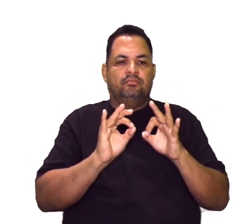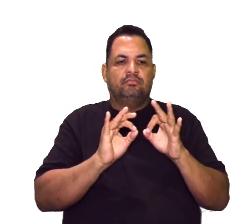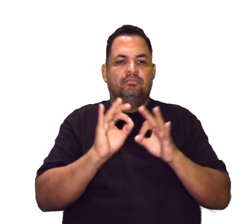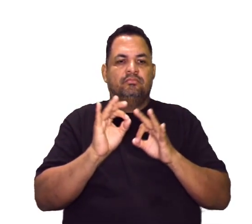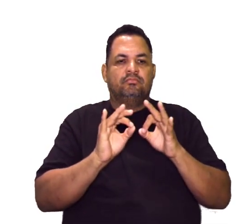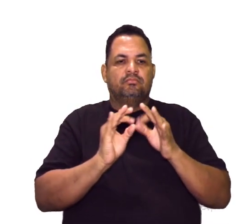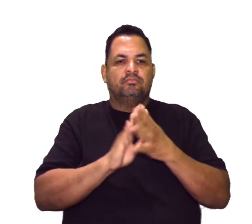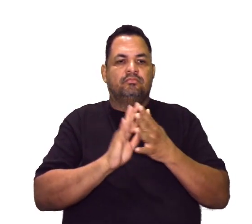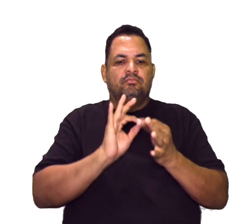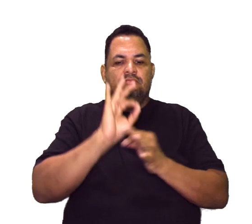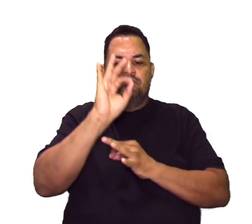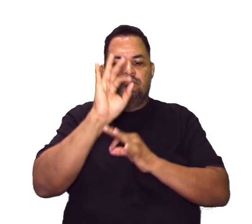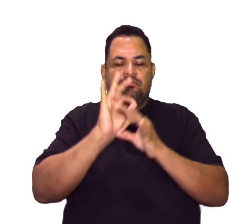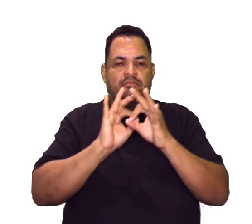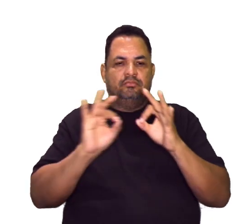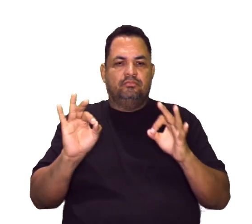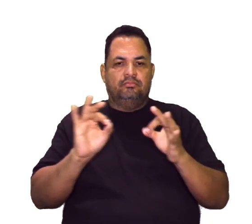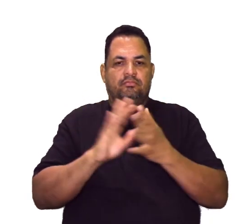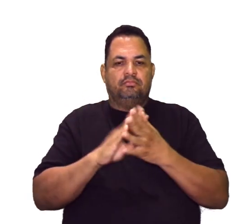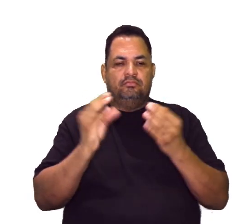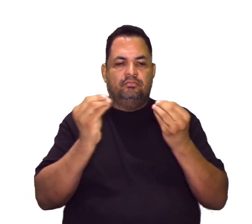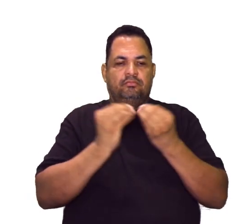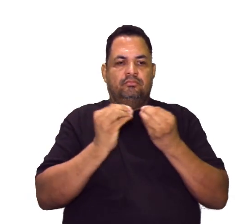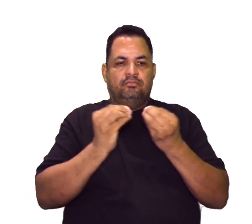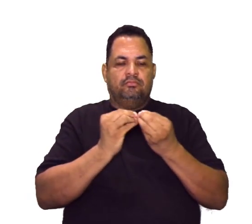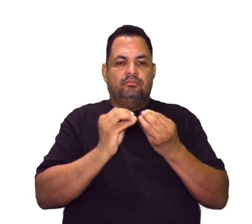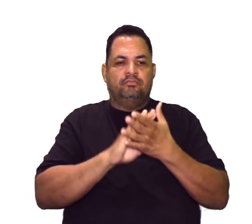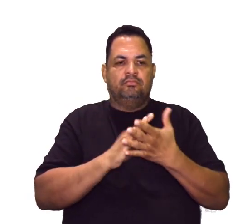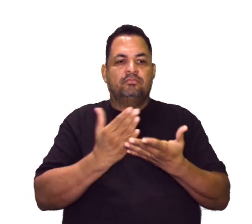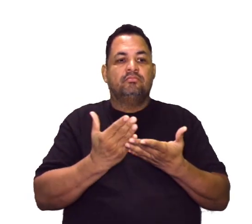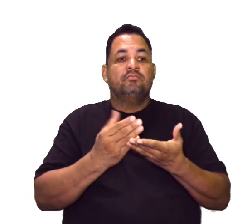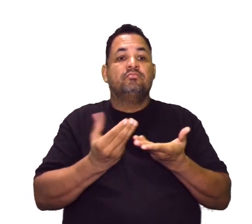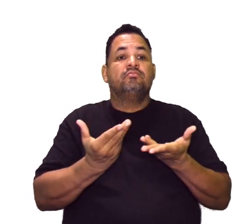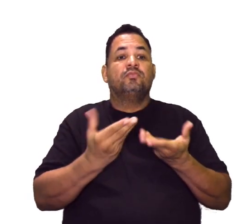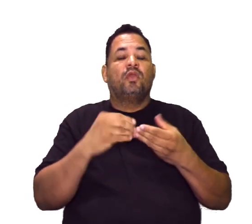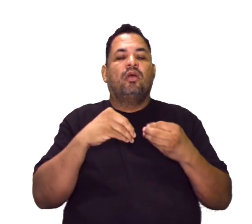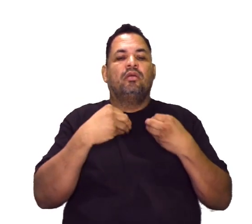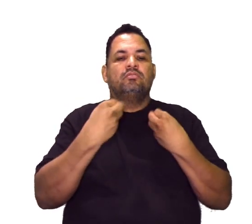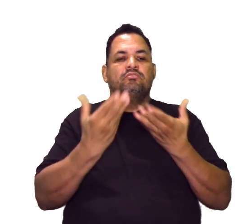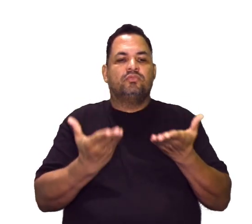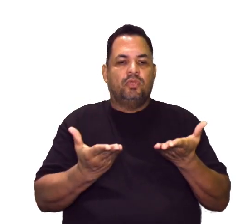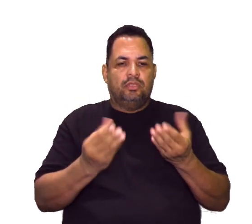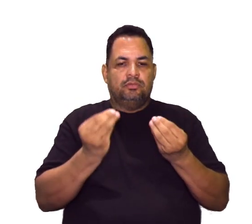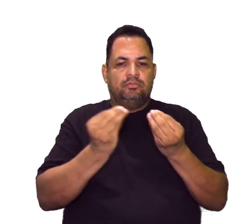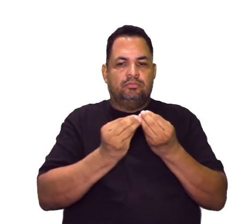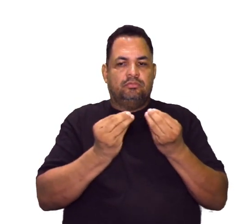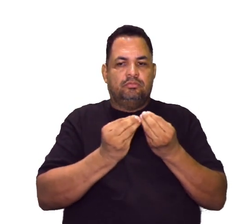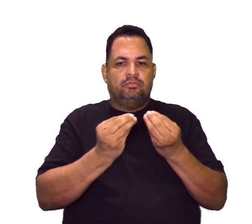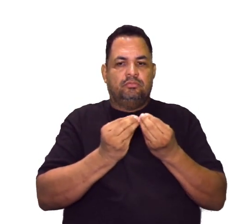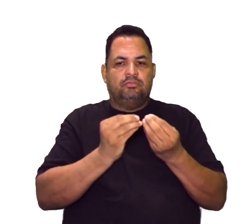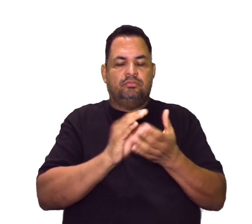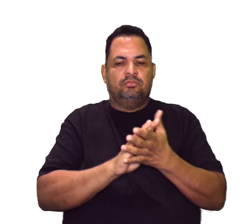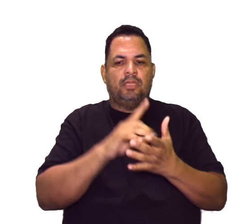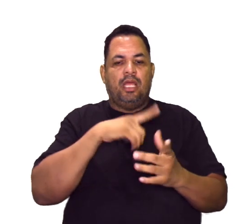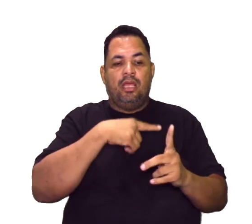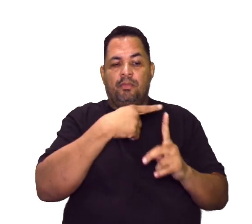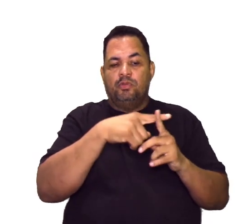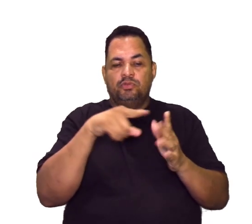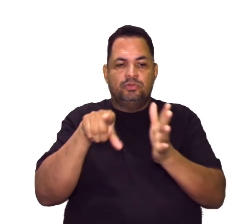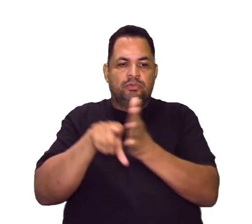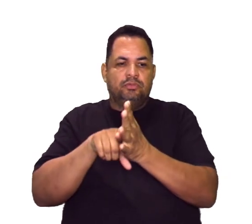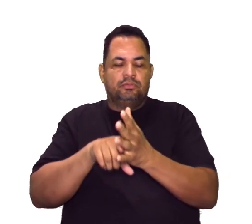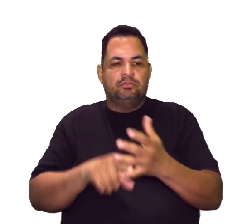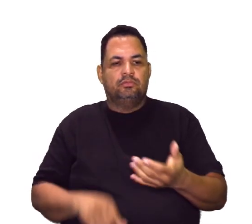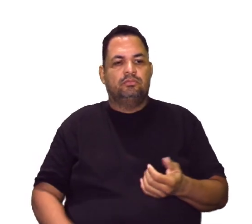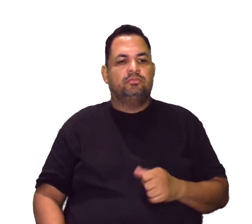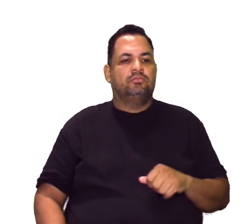forma geométrica das moléculas. Dentre essas moléculas, pode afirmar que são polares apenas.